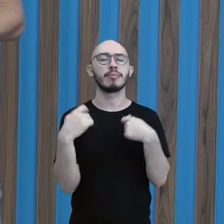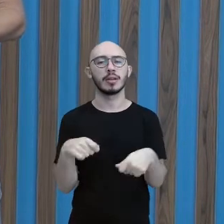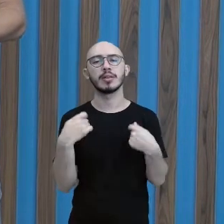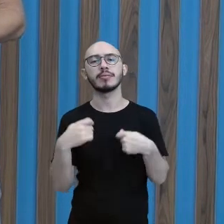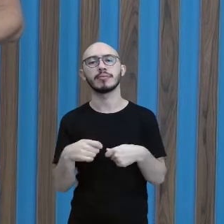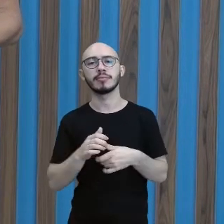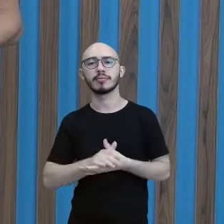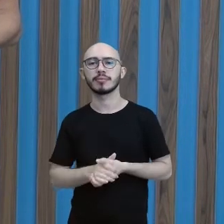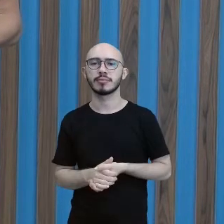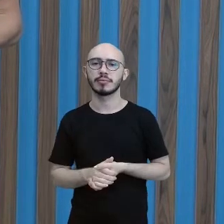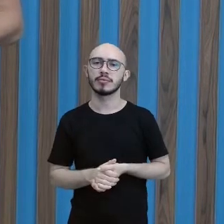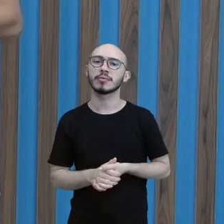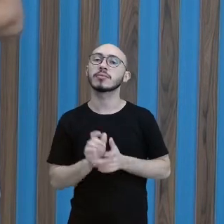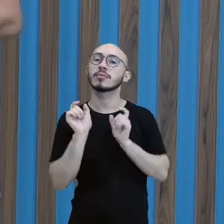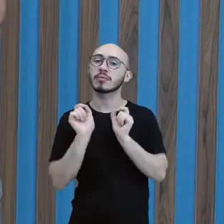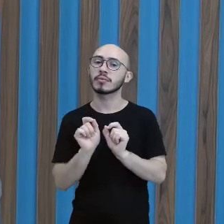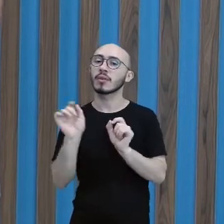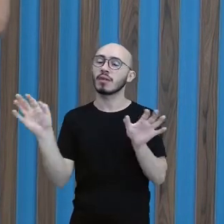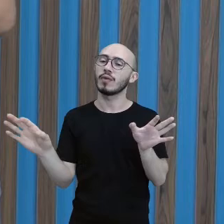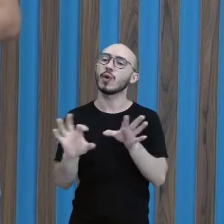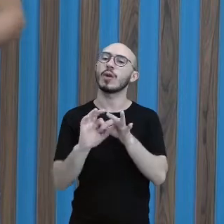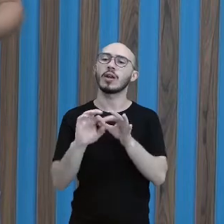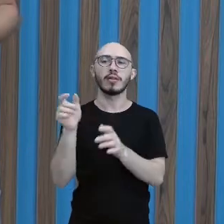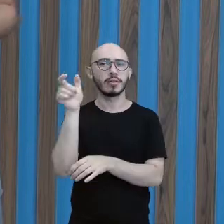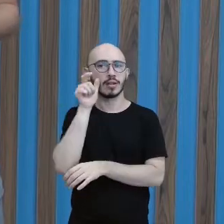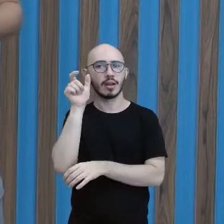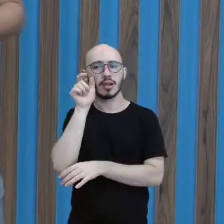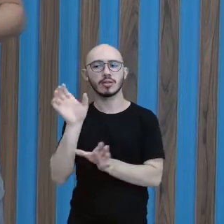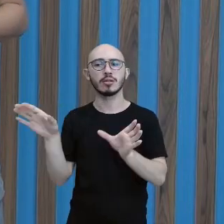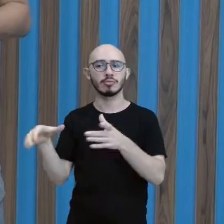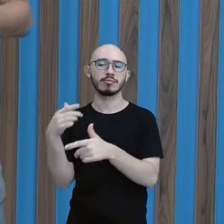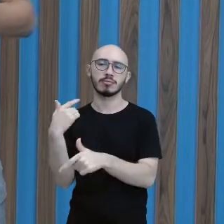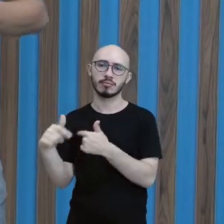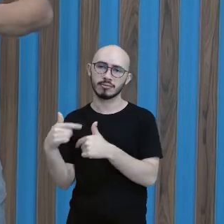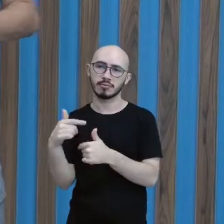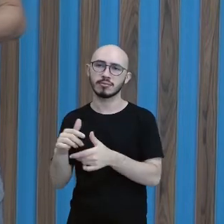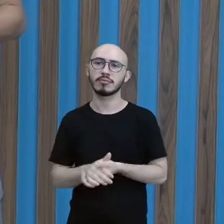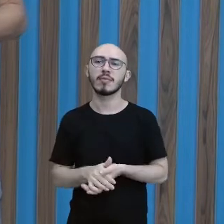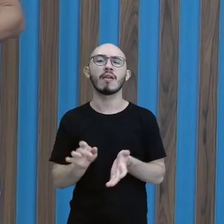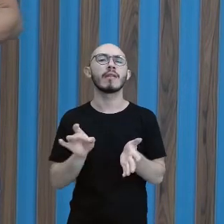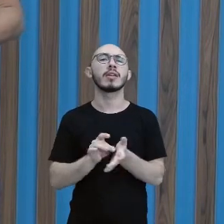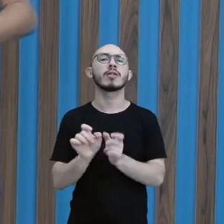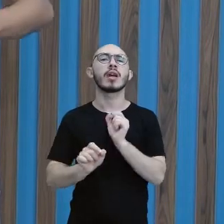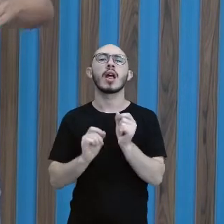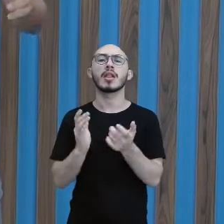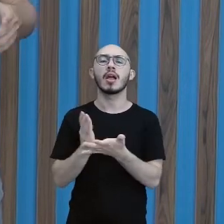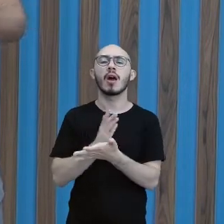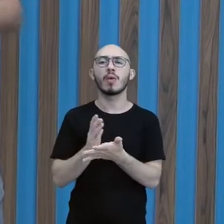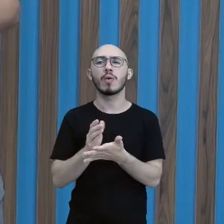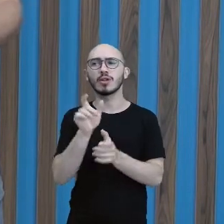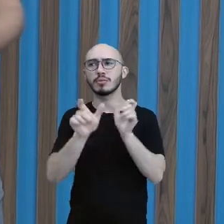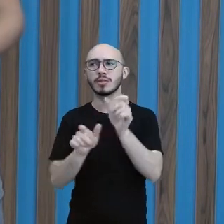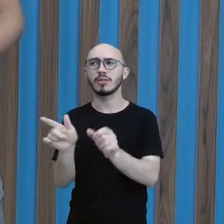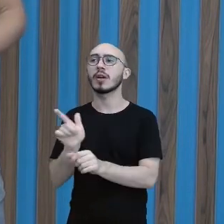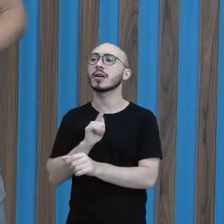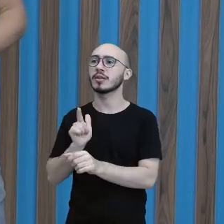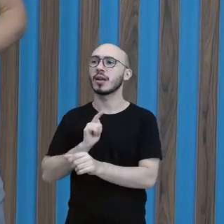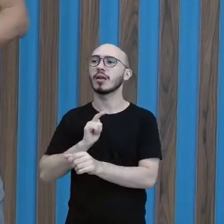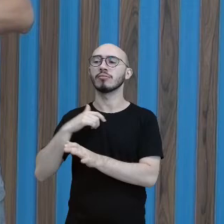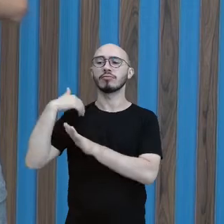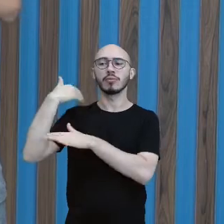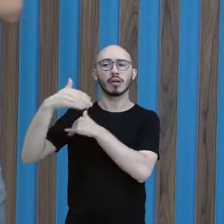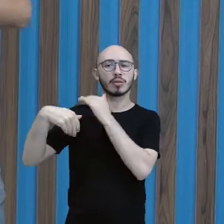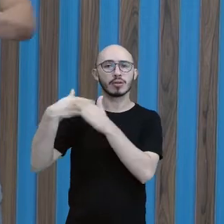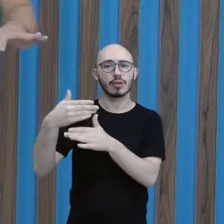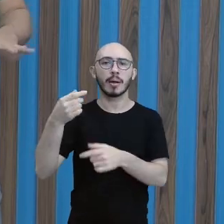sempre atendendo aquilo que interessa aos trabalhadores e trabalhadoras. É verdade que tem gente hoje que faz carreira política através dos sindicatos,